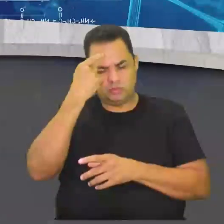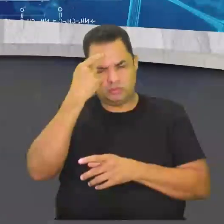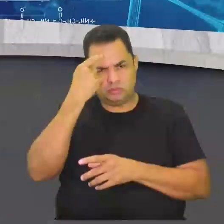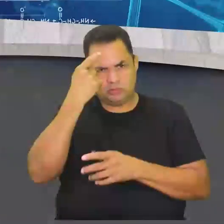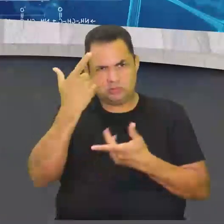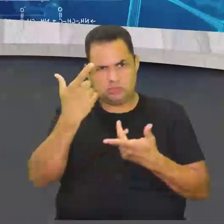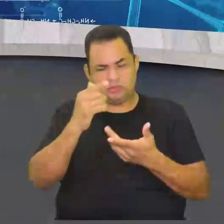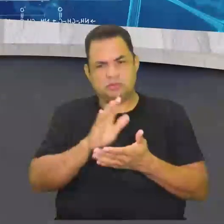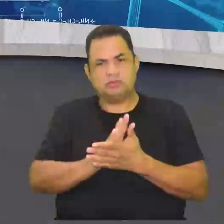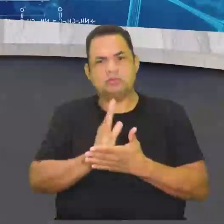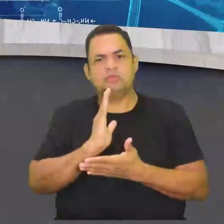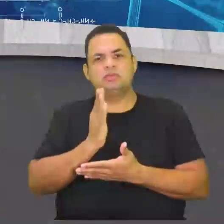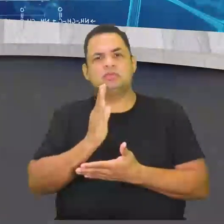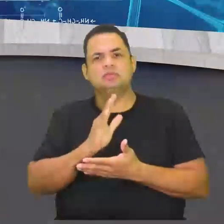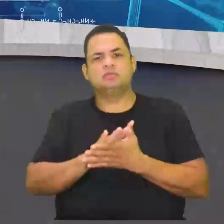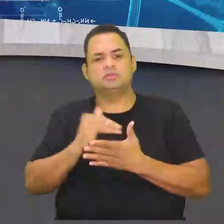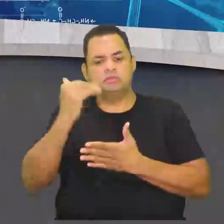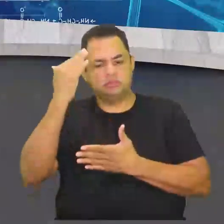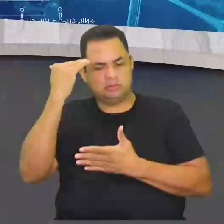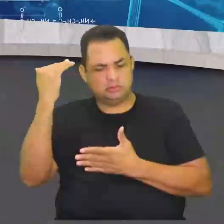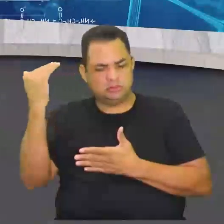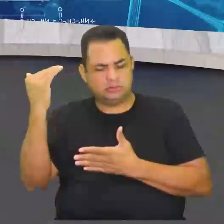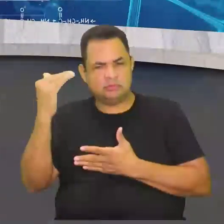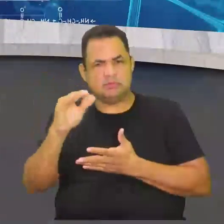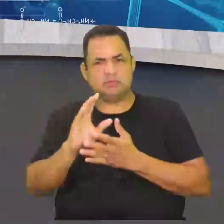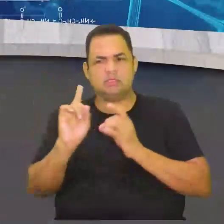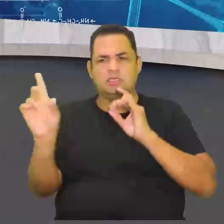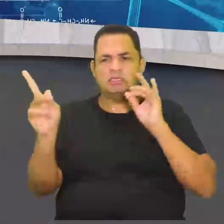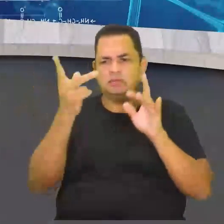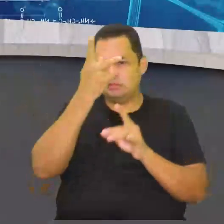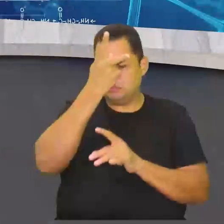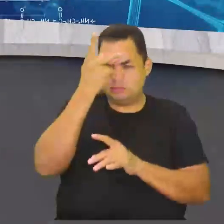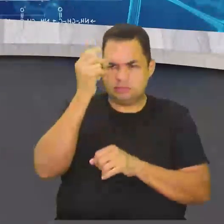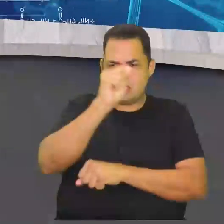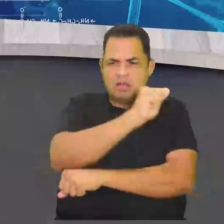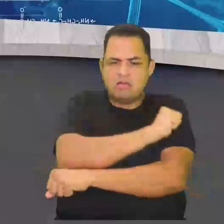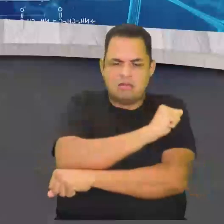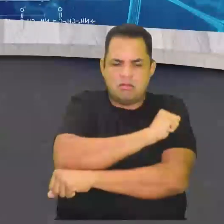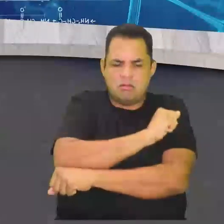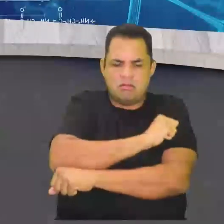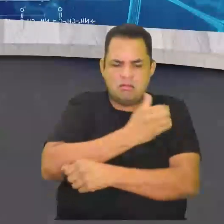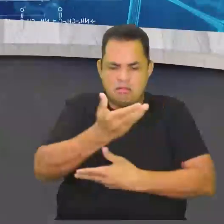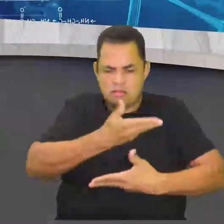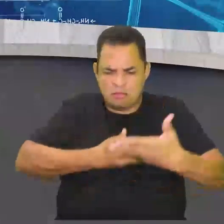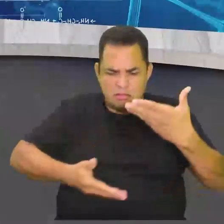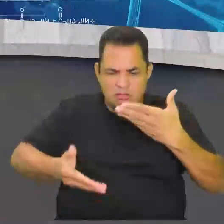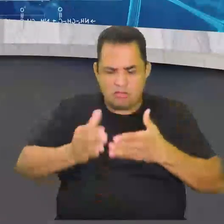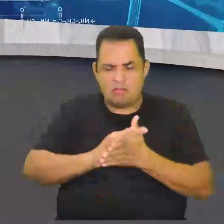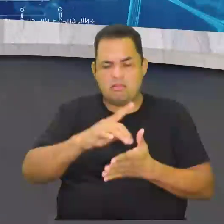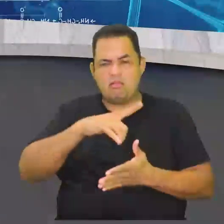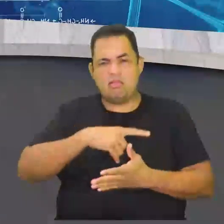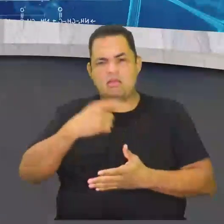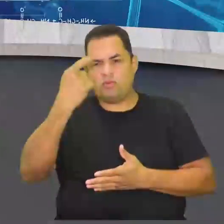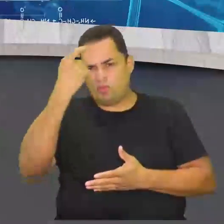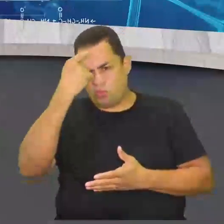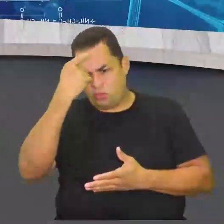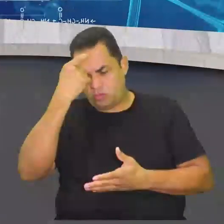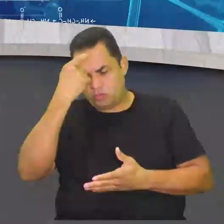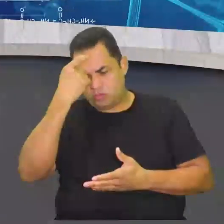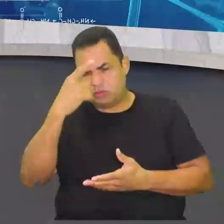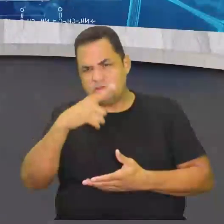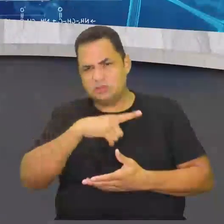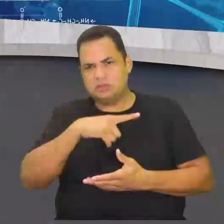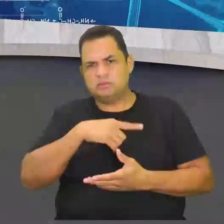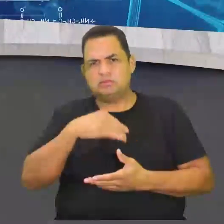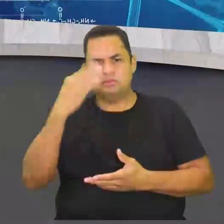ter, né, um sucesso muito grande. Se cada um de vocês, alunos da mediação, se conscientizar, a gente tem grande